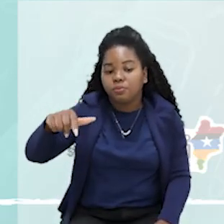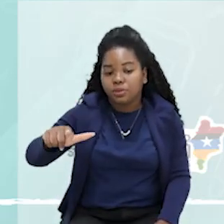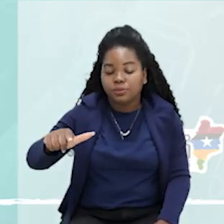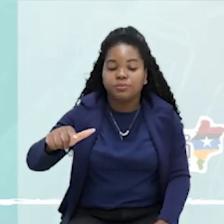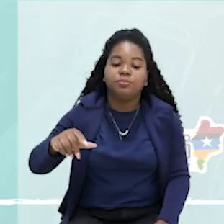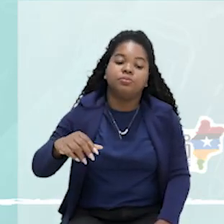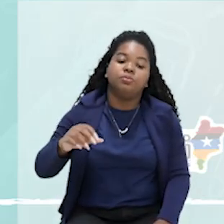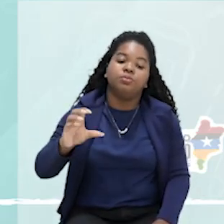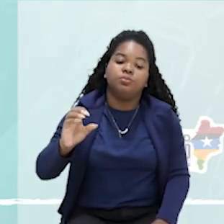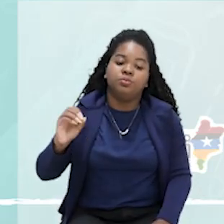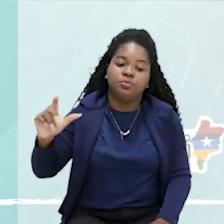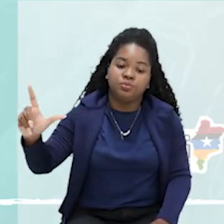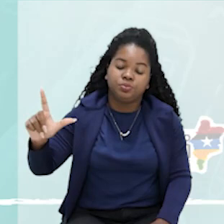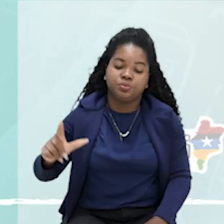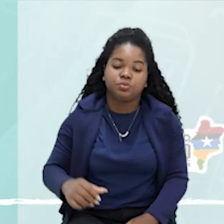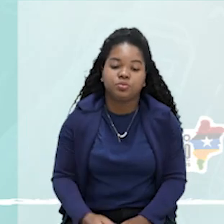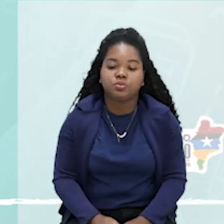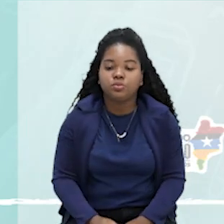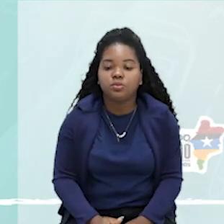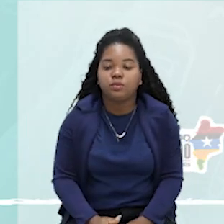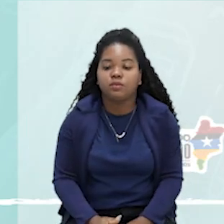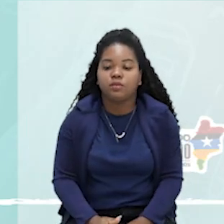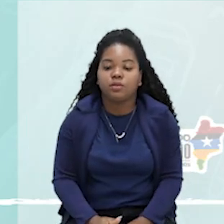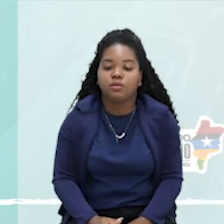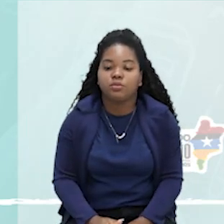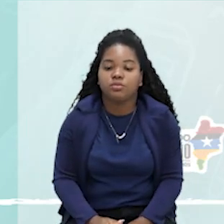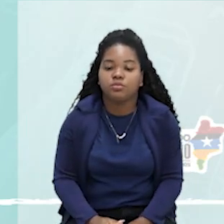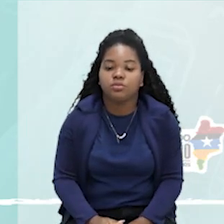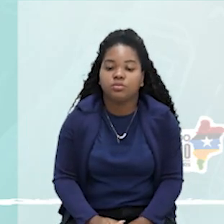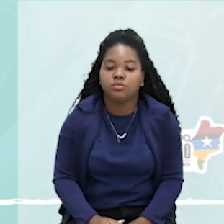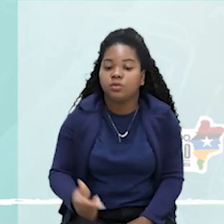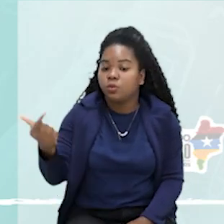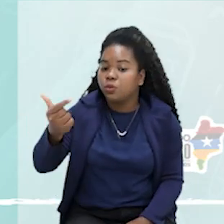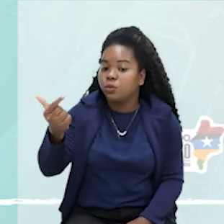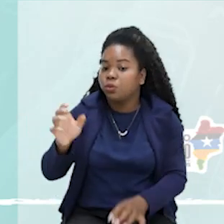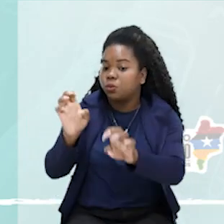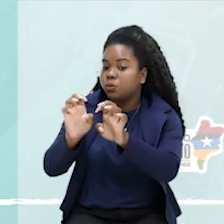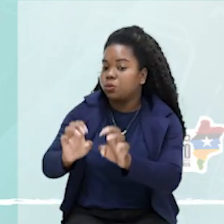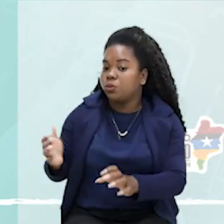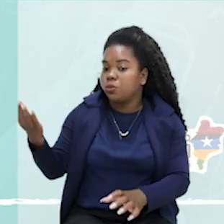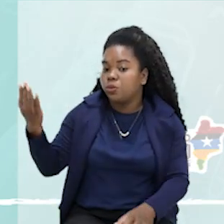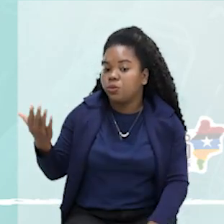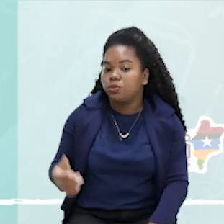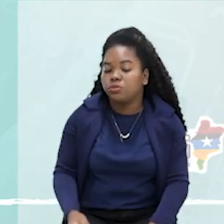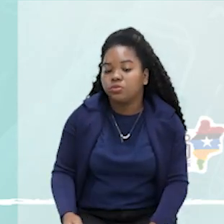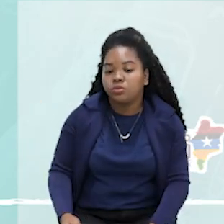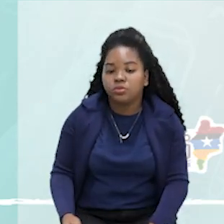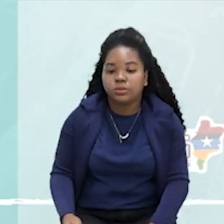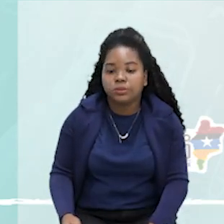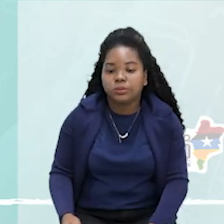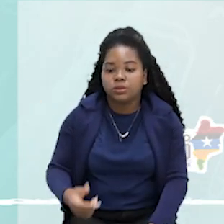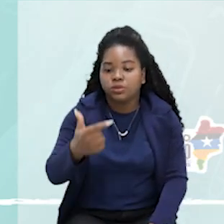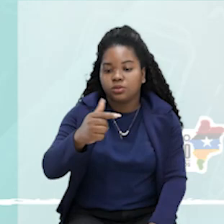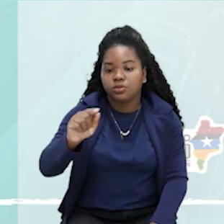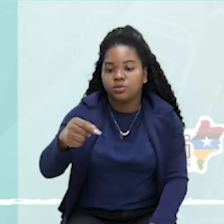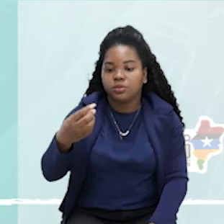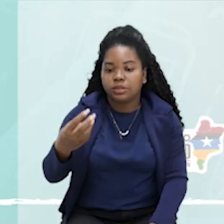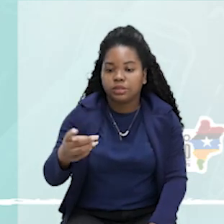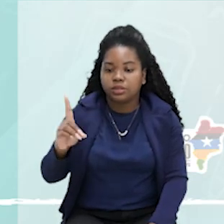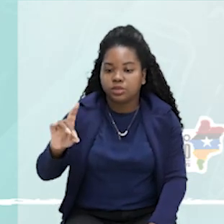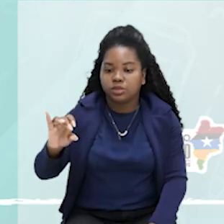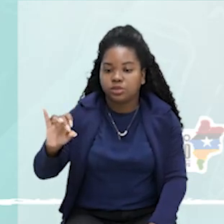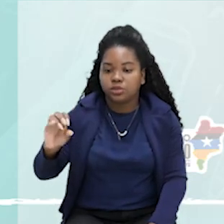grupo hidroxila agora olha só o botão 2,3 diol bom